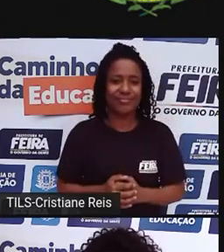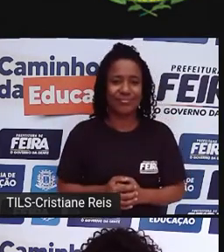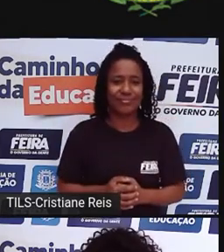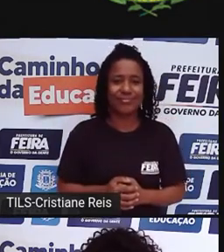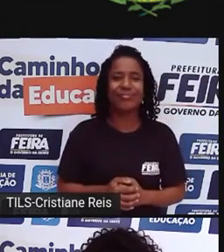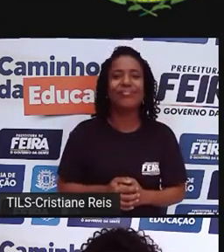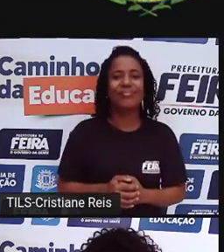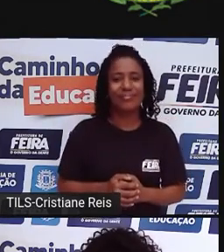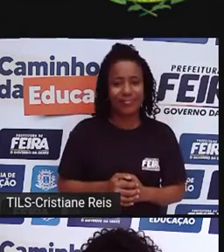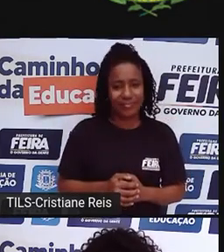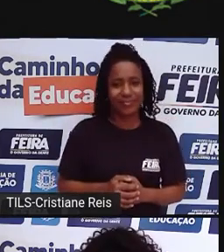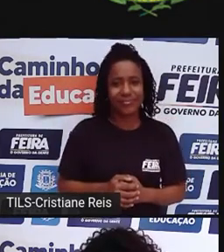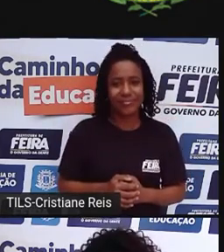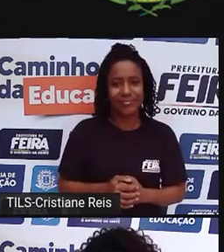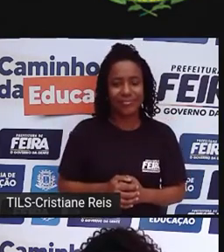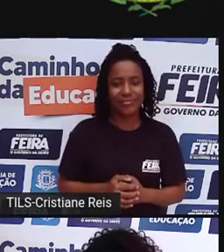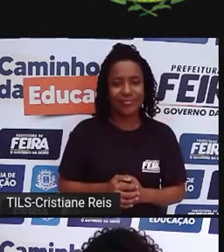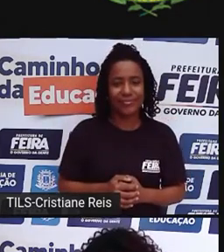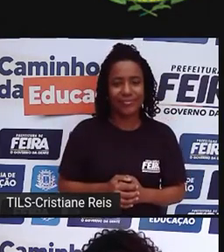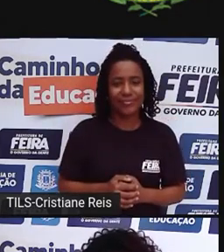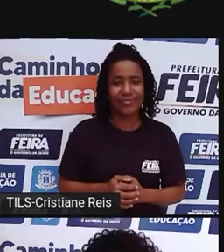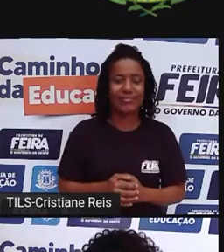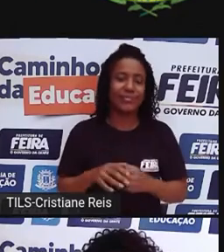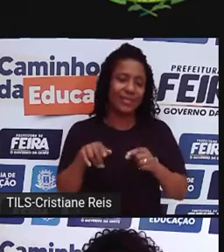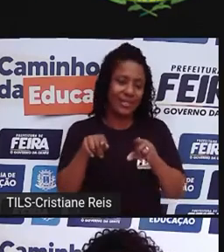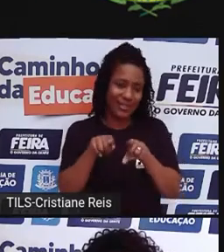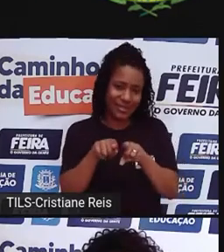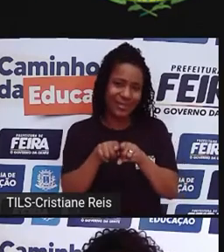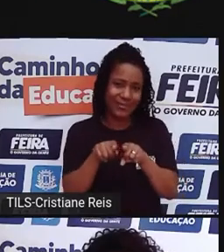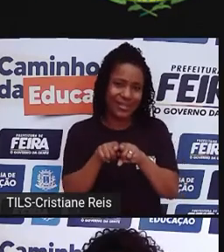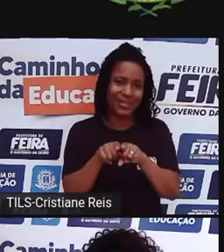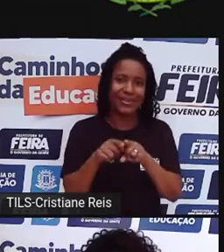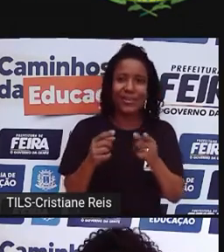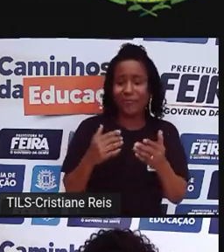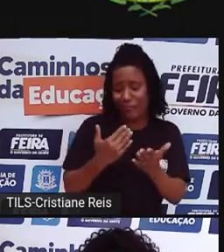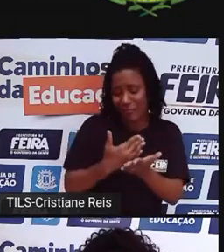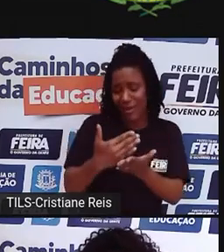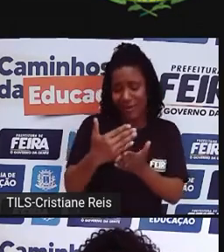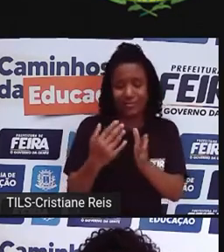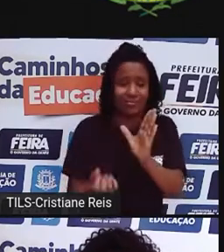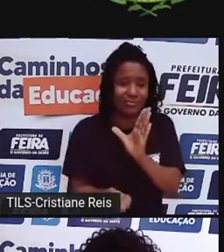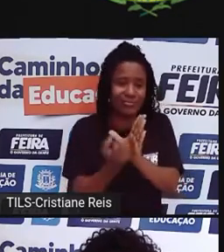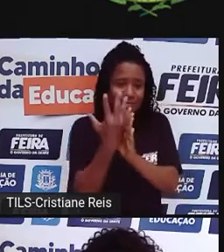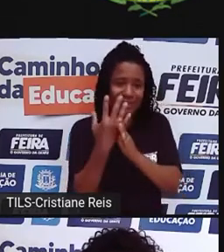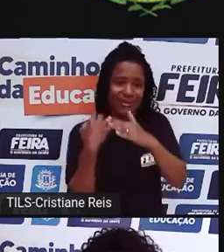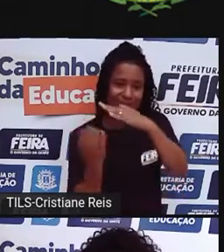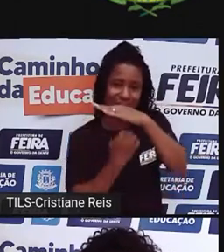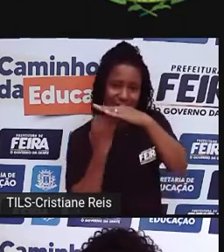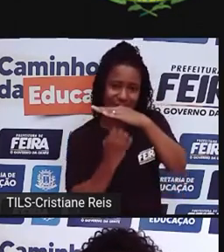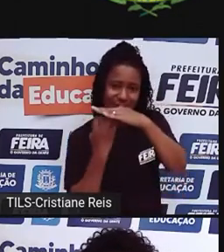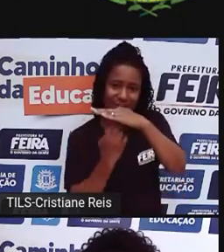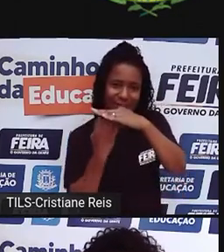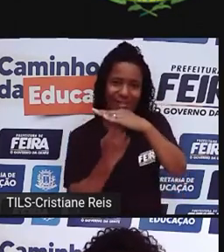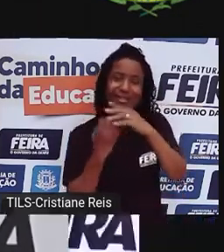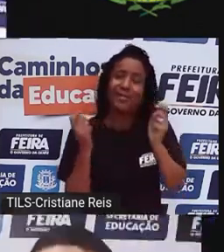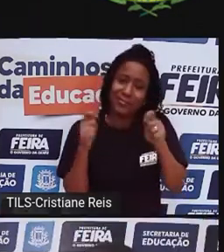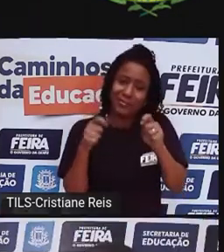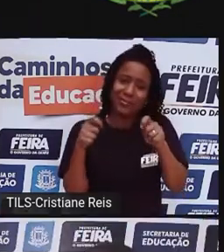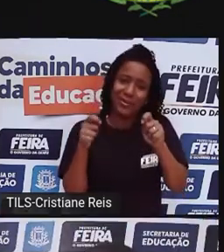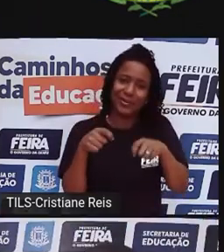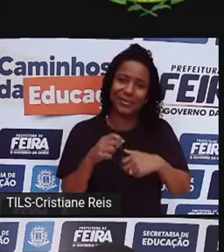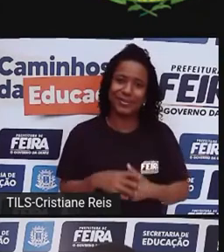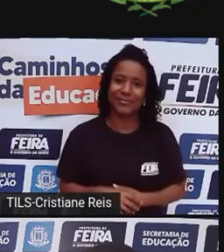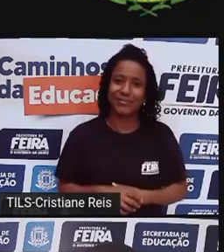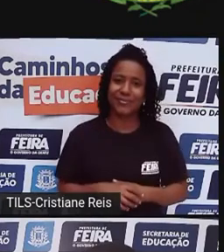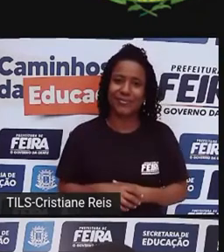serviço também, né? Ou quem sabe você vai abrir uma empresa, né, galera? É bem possível também. Nada, nada é Isso, impossível. seu cabelo